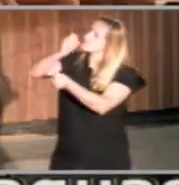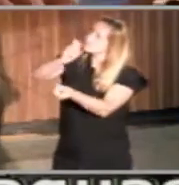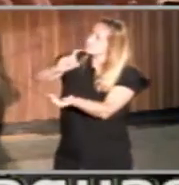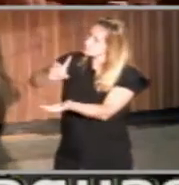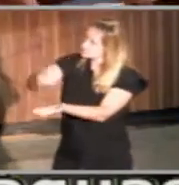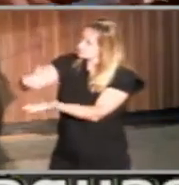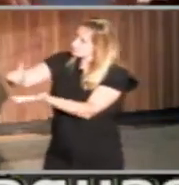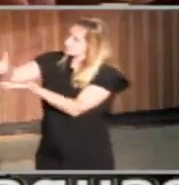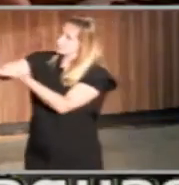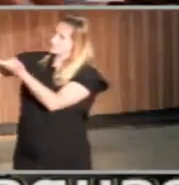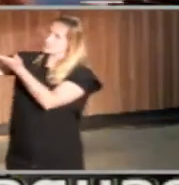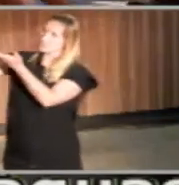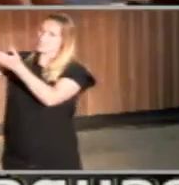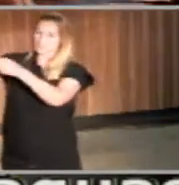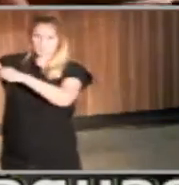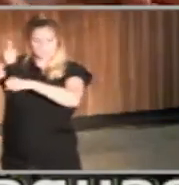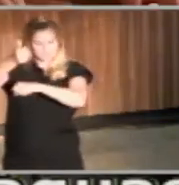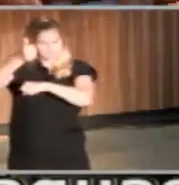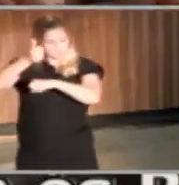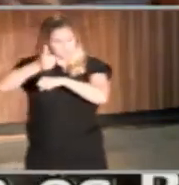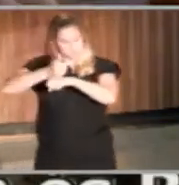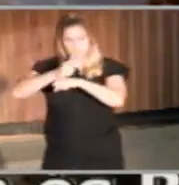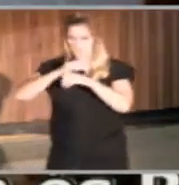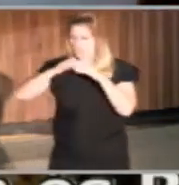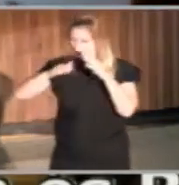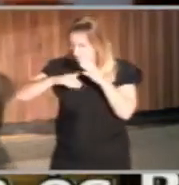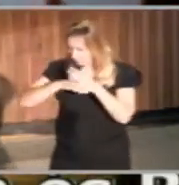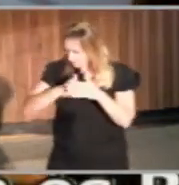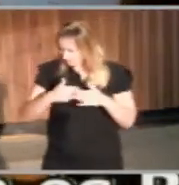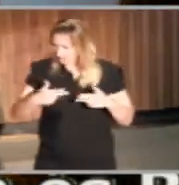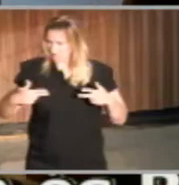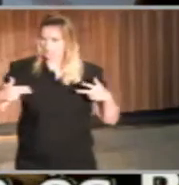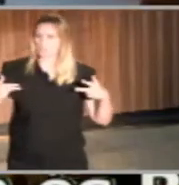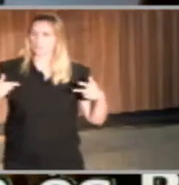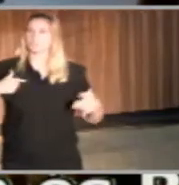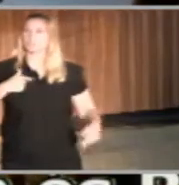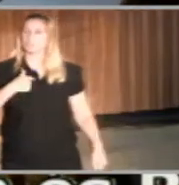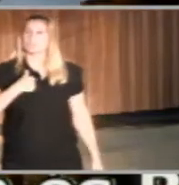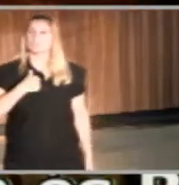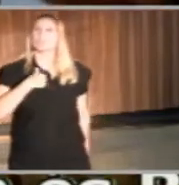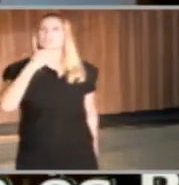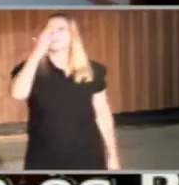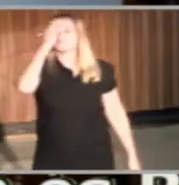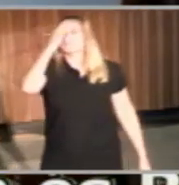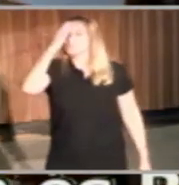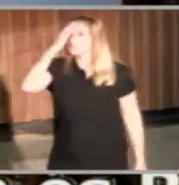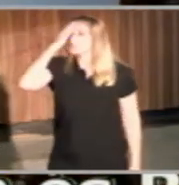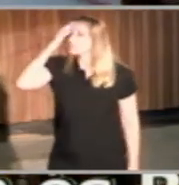Sobre as águas tu também